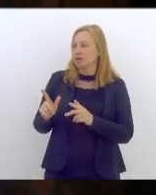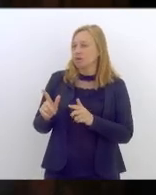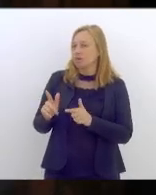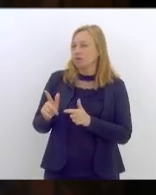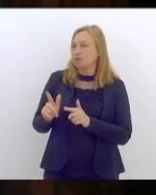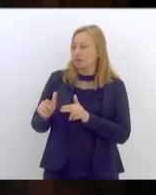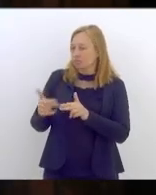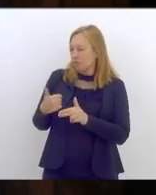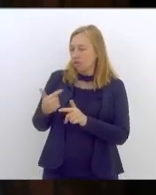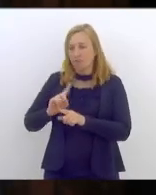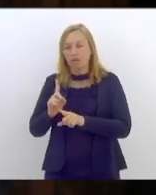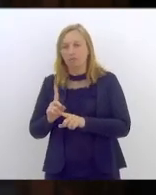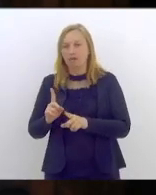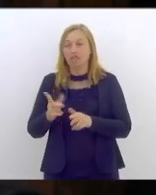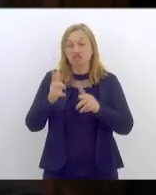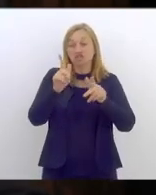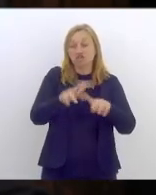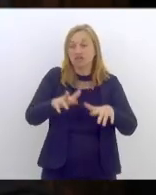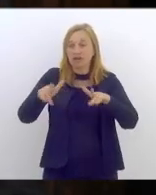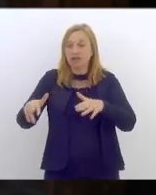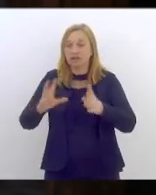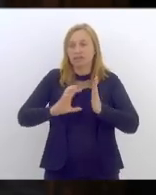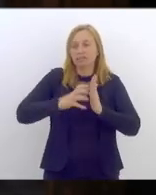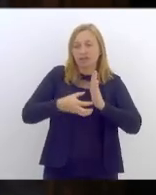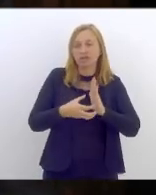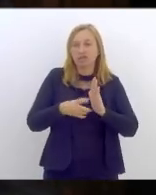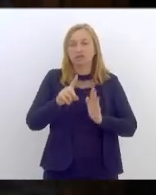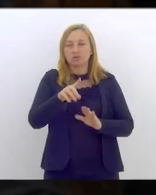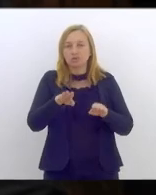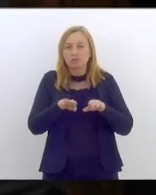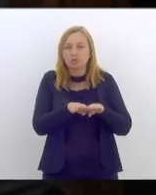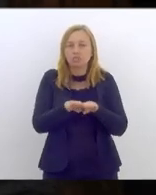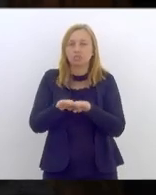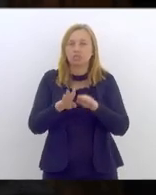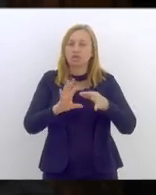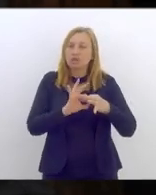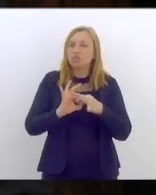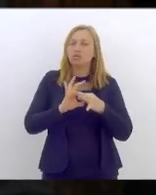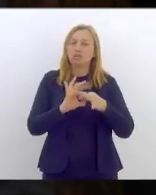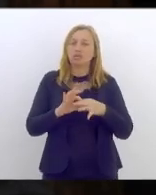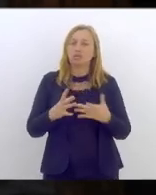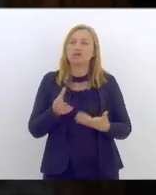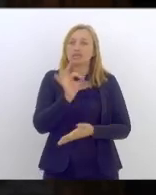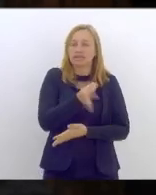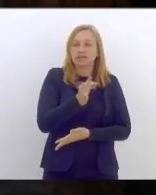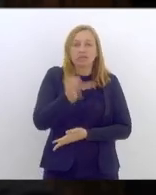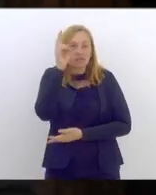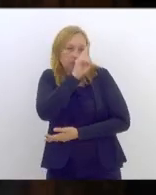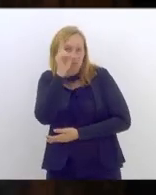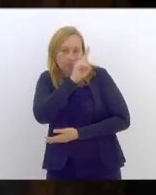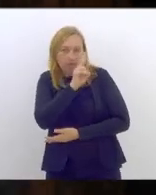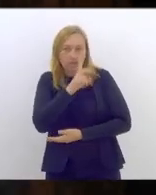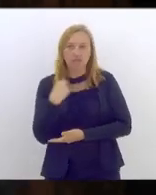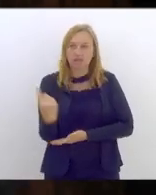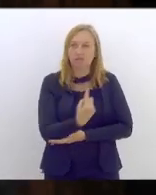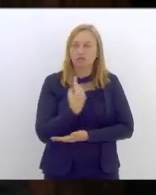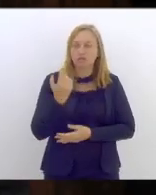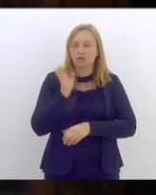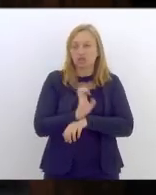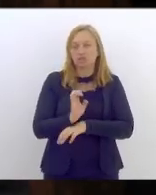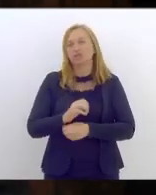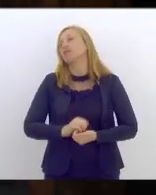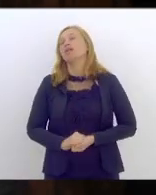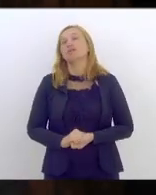com as diferenças partidárias com o seu espírito conciliador certamente será lembrado em nosso estado